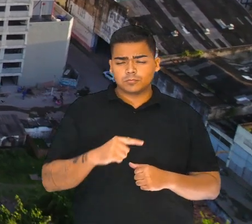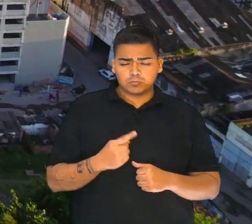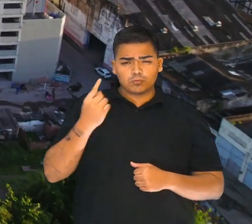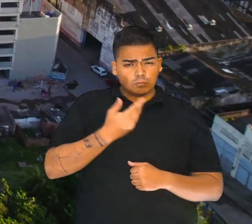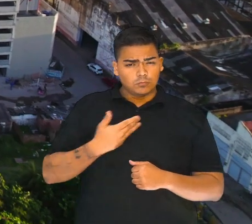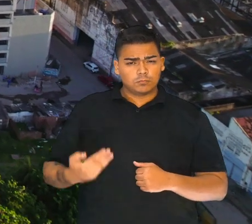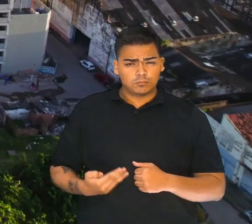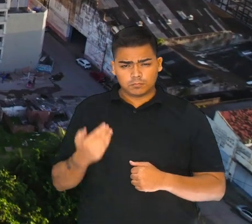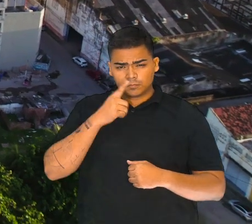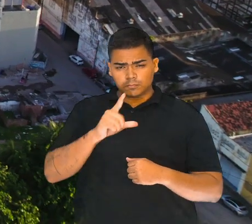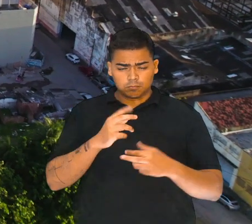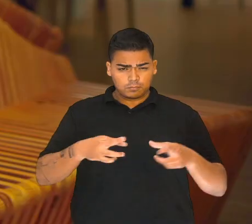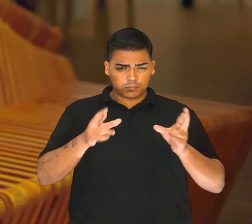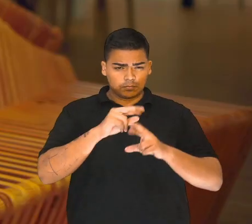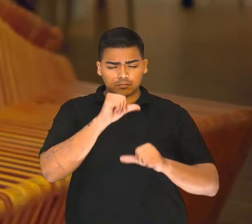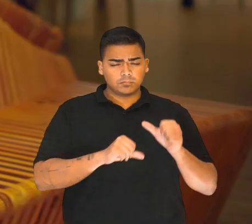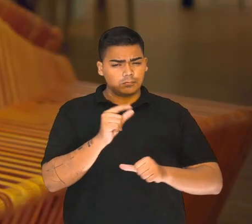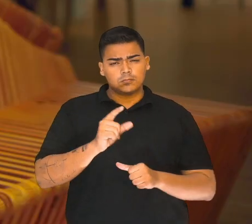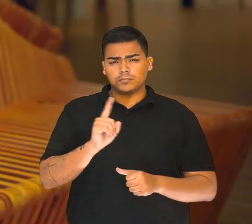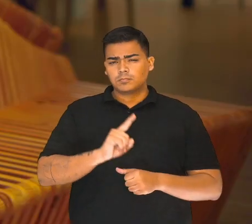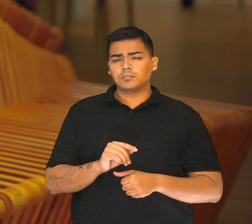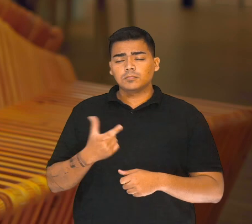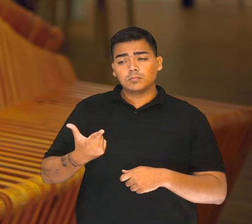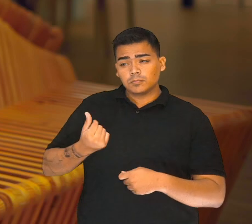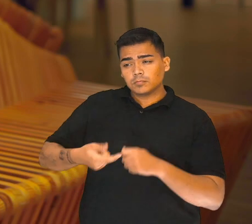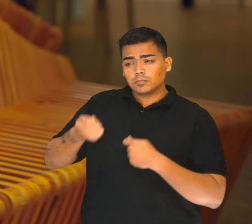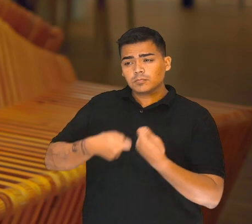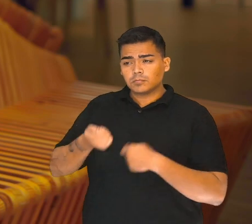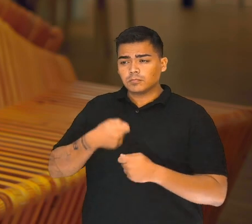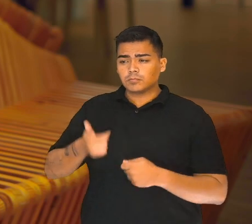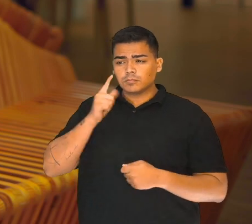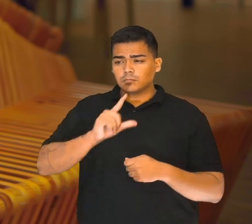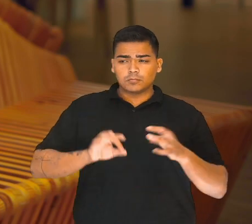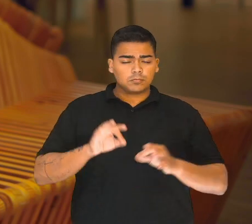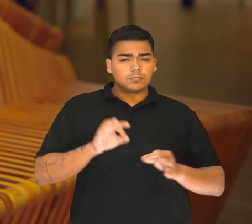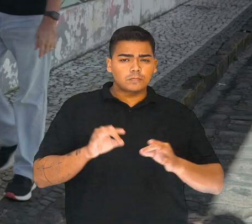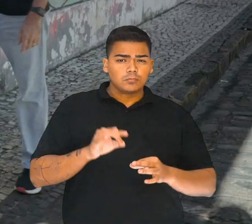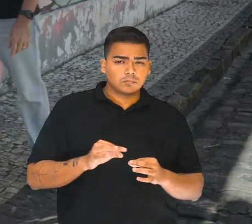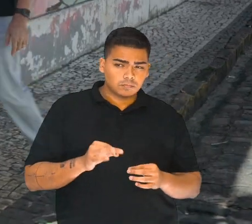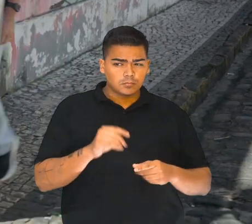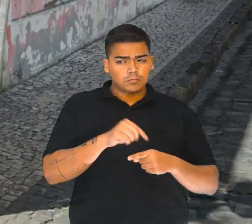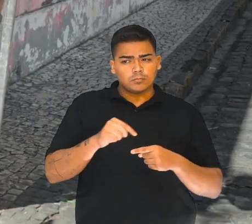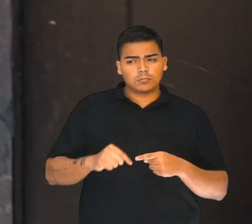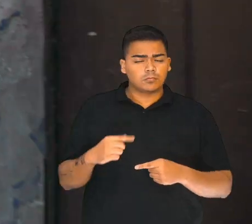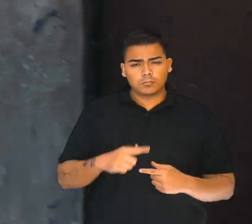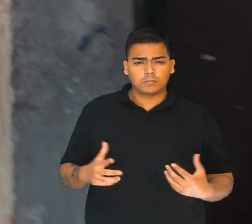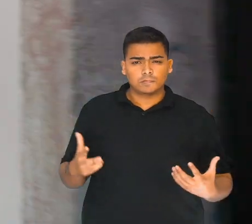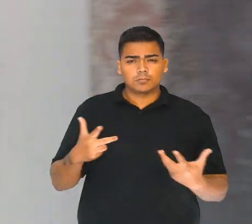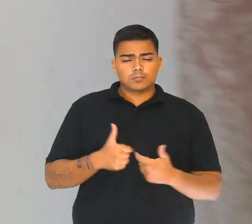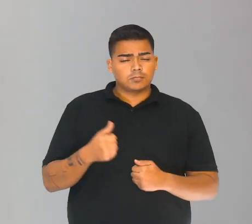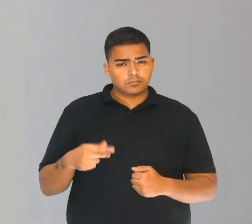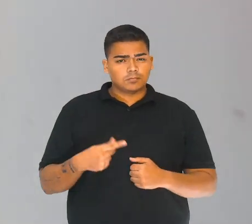governo estar revitalizando isso aqui. É a própria economia quem revitaliza um bairro que é histórico, um bairro que é tão caro para